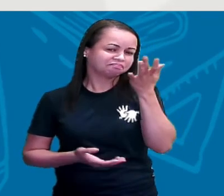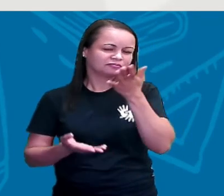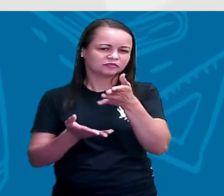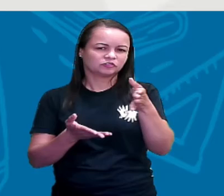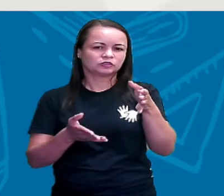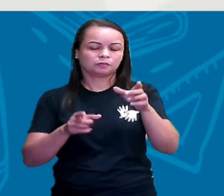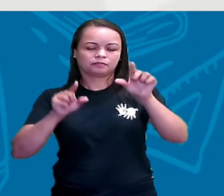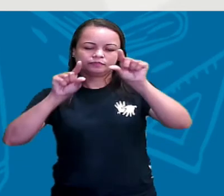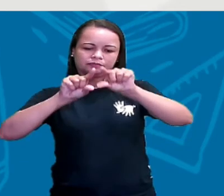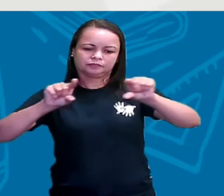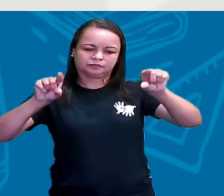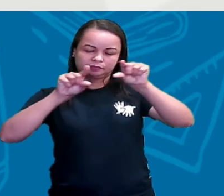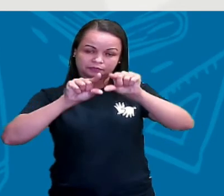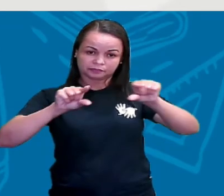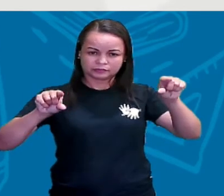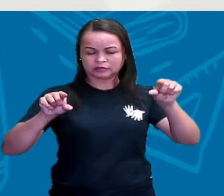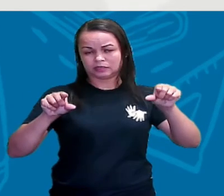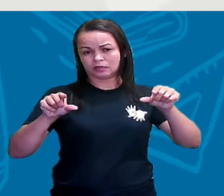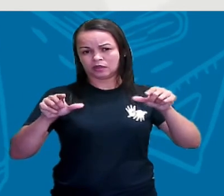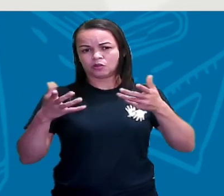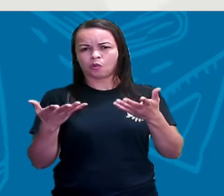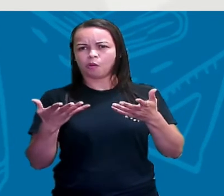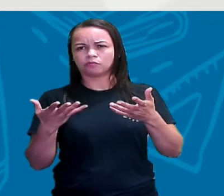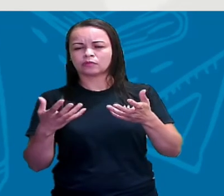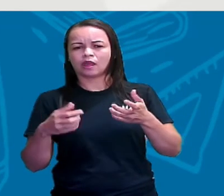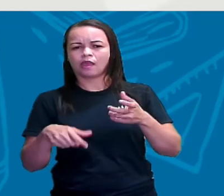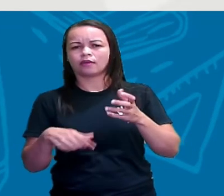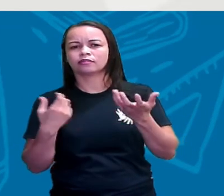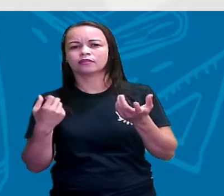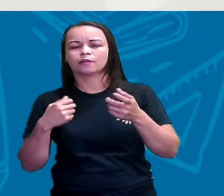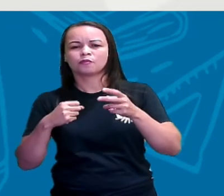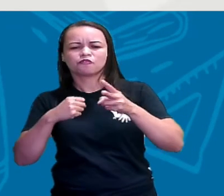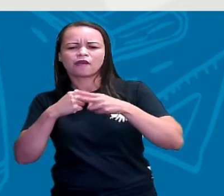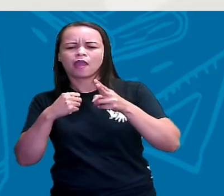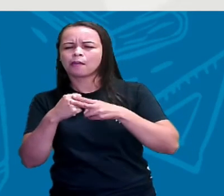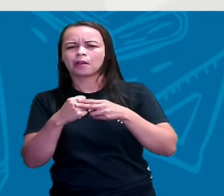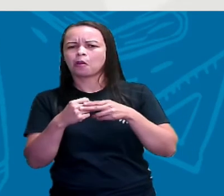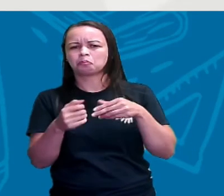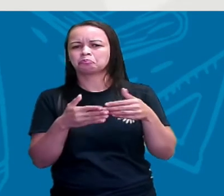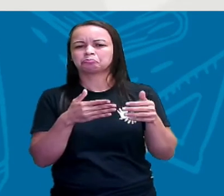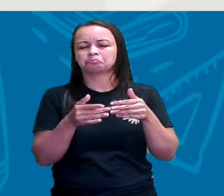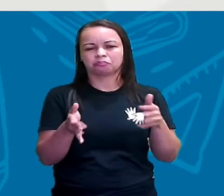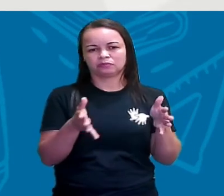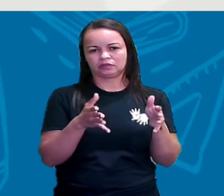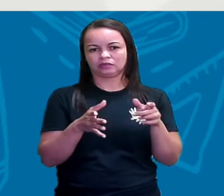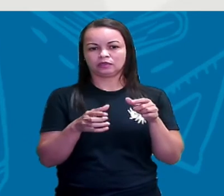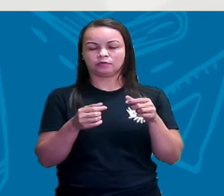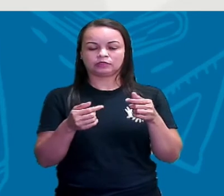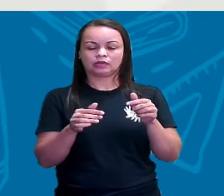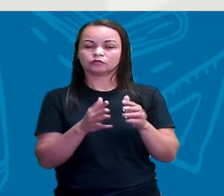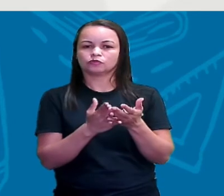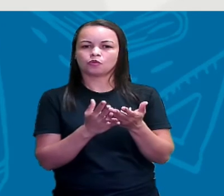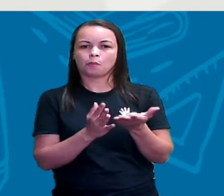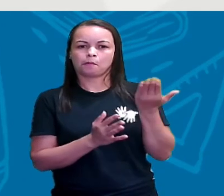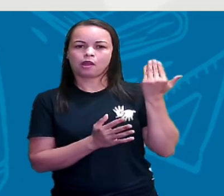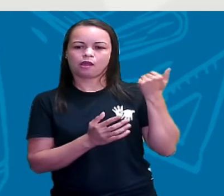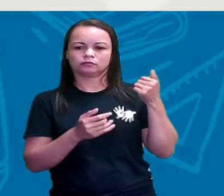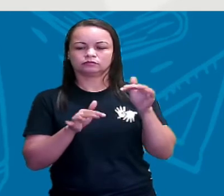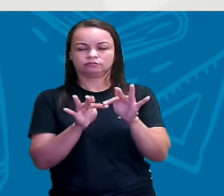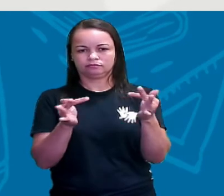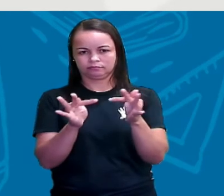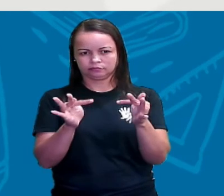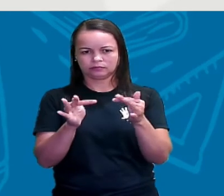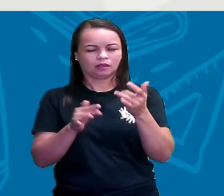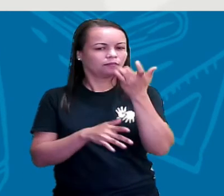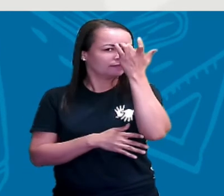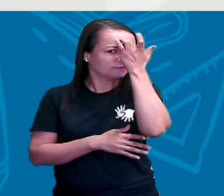pegar uma frase, seja em qualquer tempo verbal, e colocar no passado simples. É muito fácil, é só você seguir